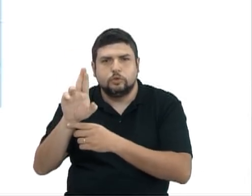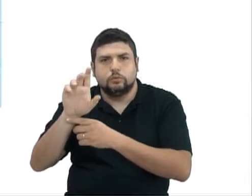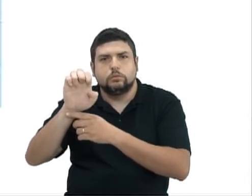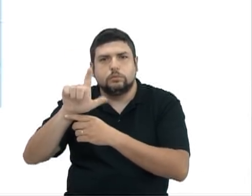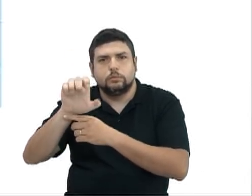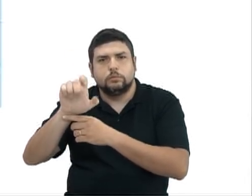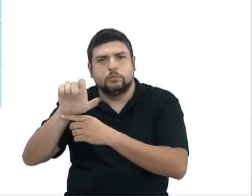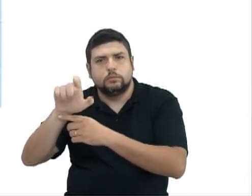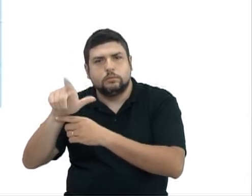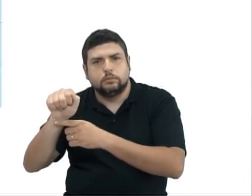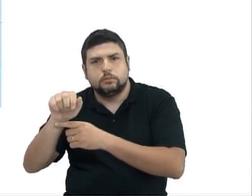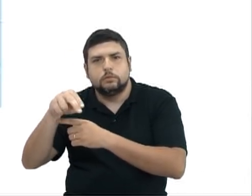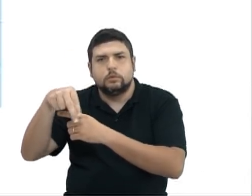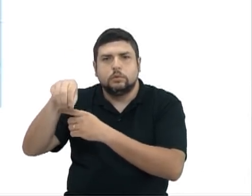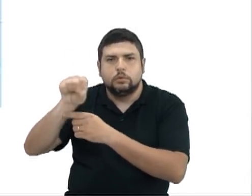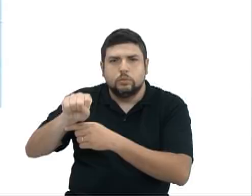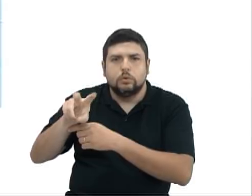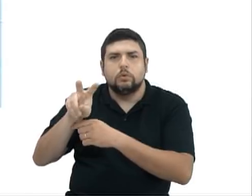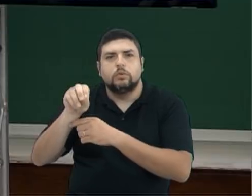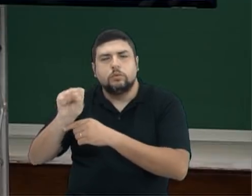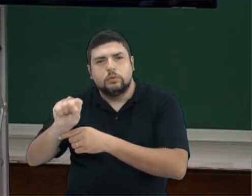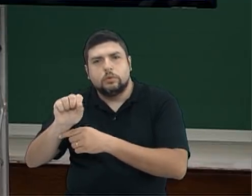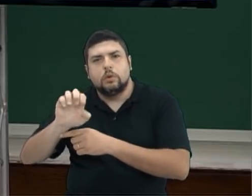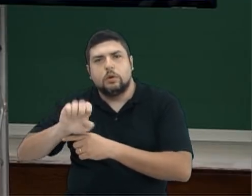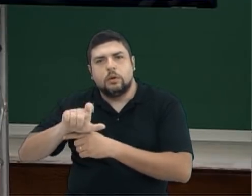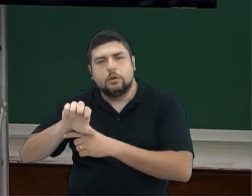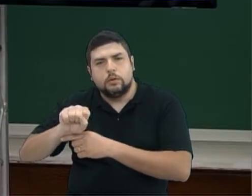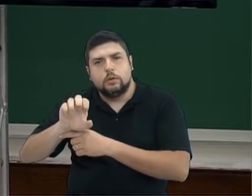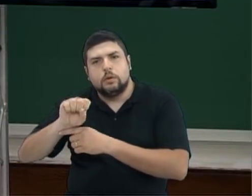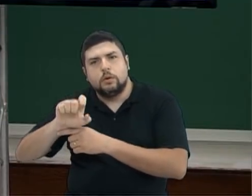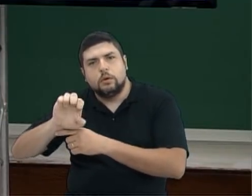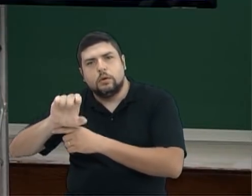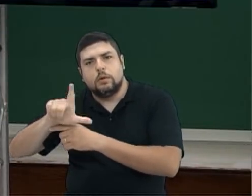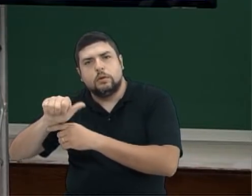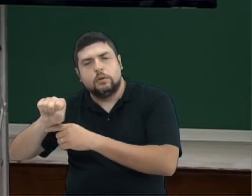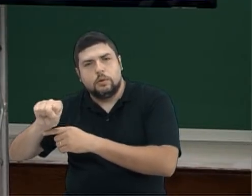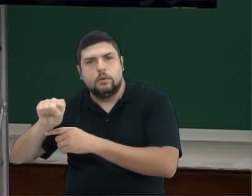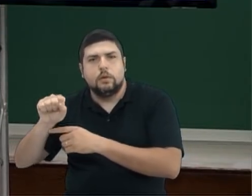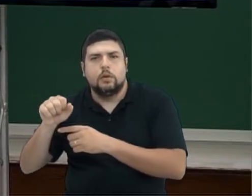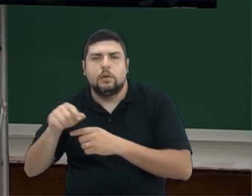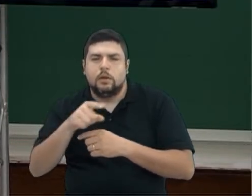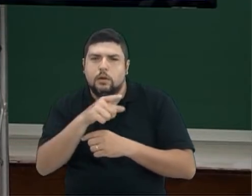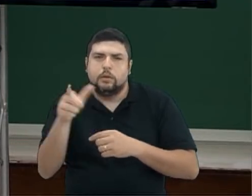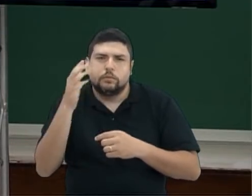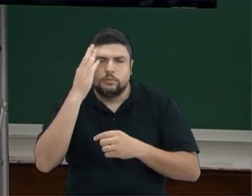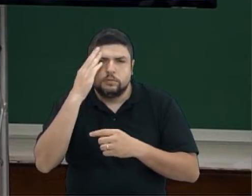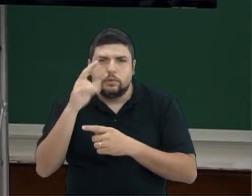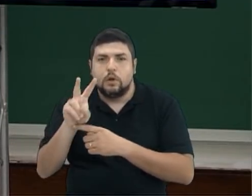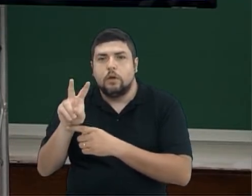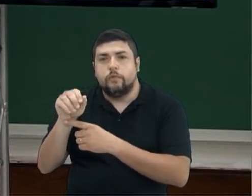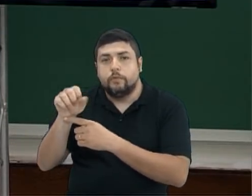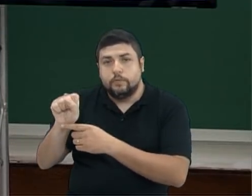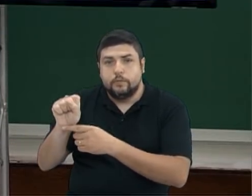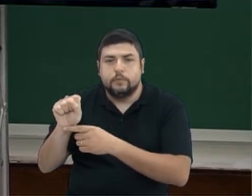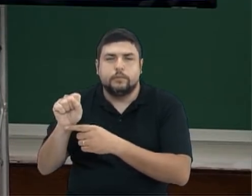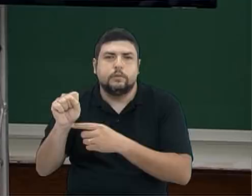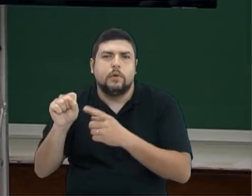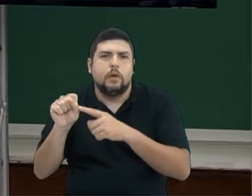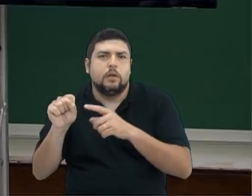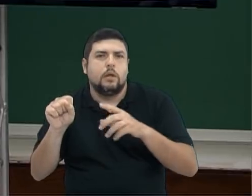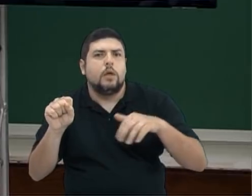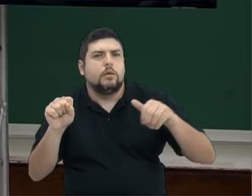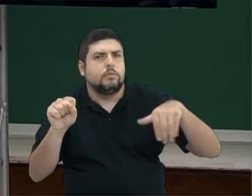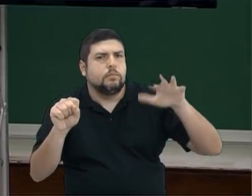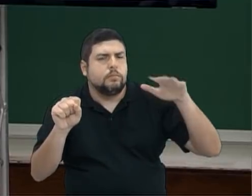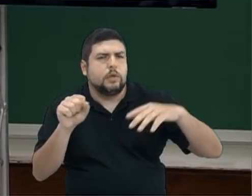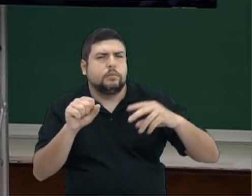vós, eles, elas. Já sabem que o vós possivelmente não vai estar presente, já que o diário é informal e o vós é de uma linguagem